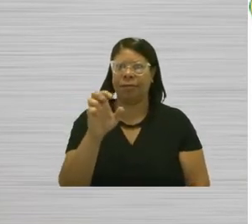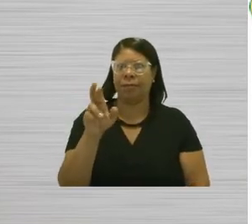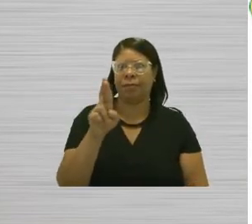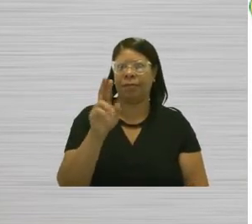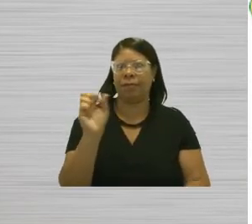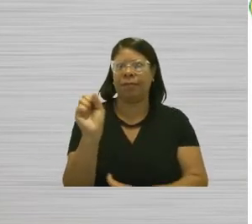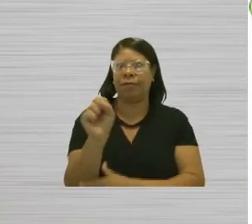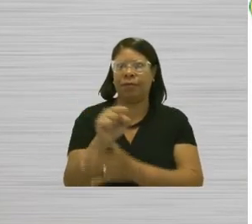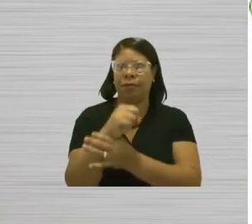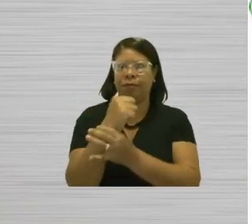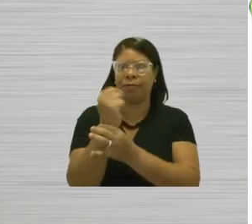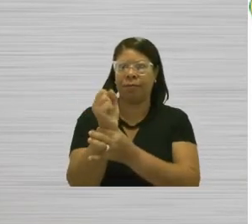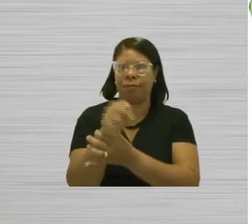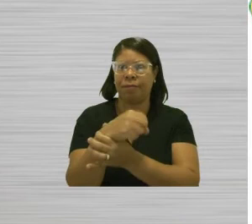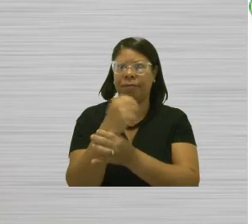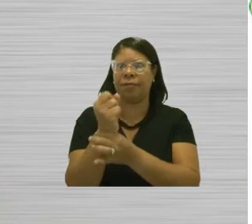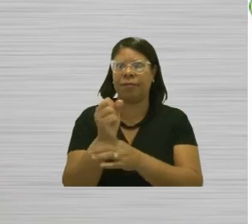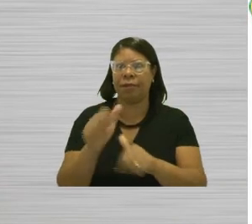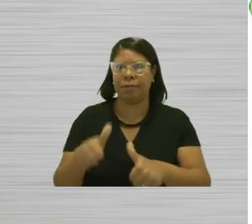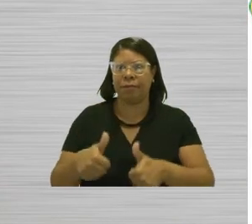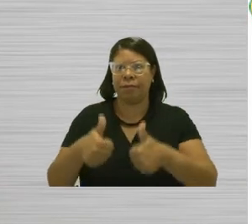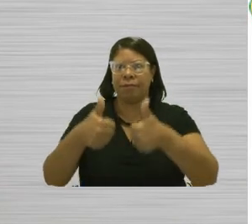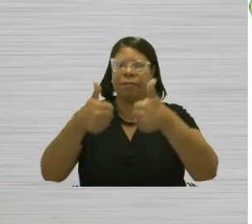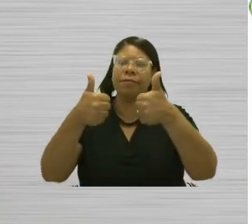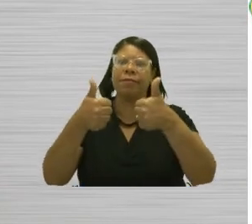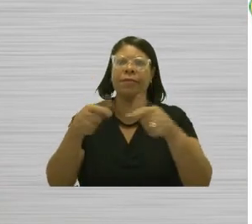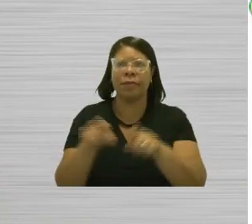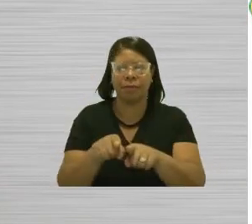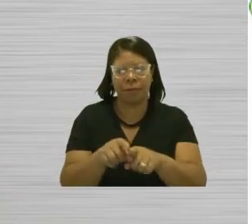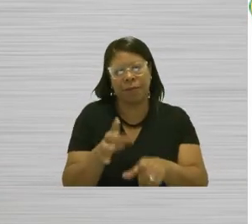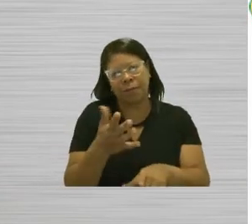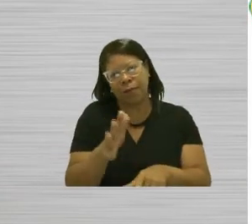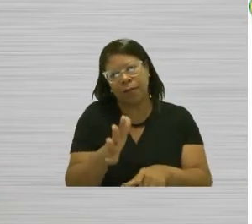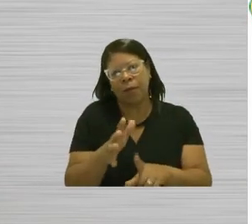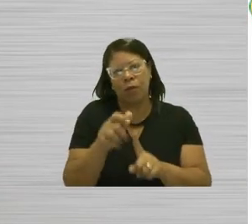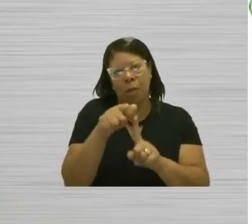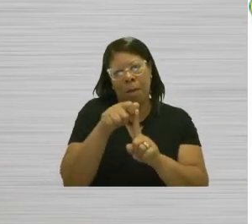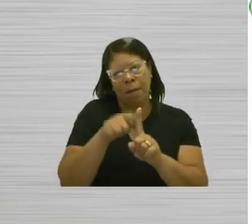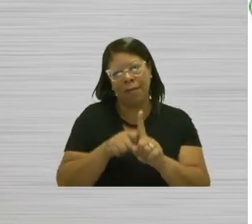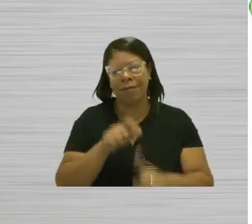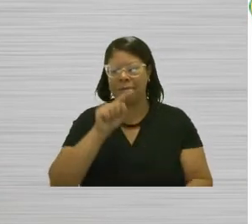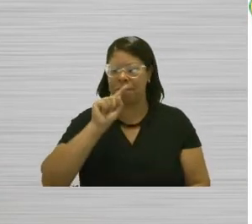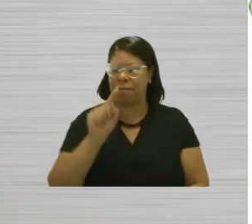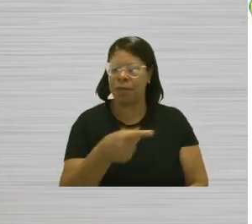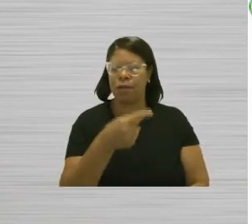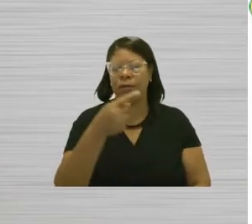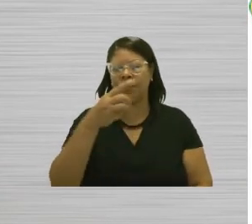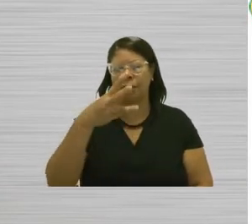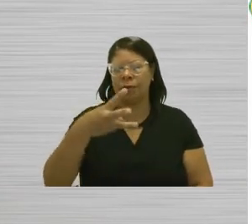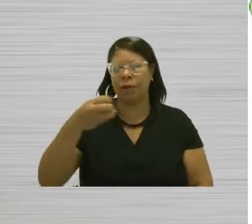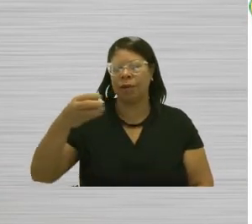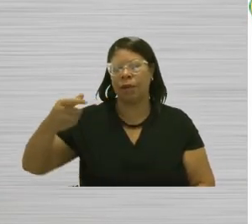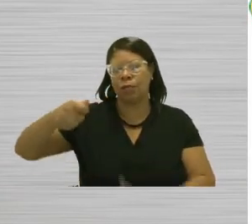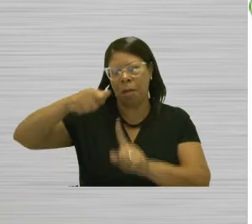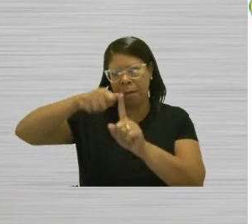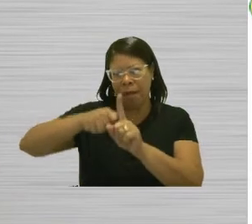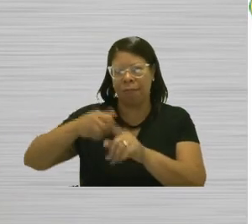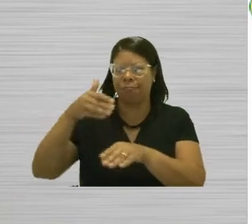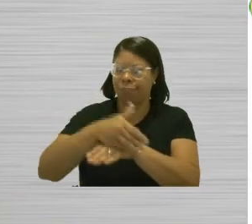fisioterapia, de reabilitação. E com uma média mês de atendimento de 1.300 atendimentos